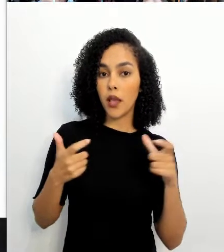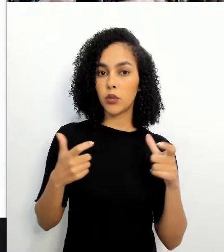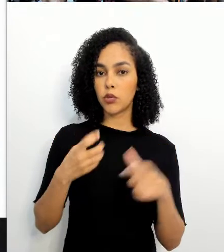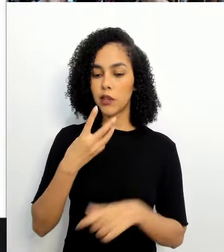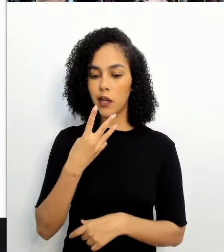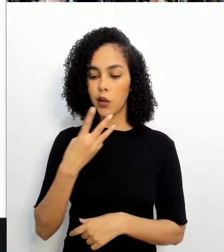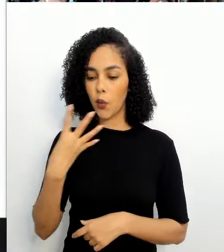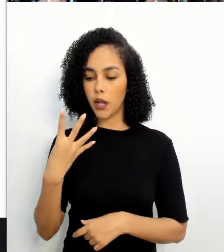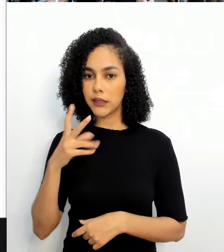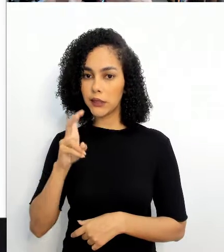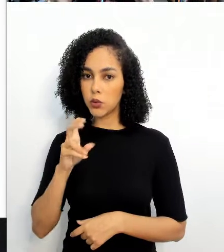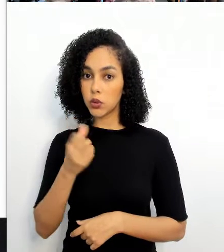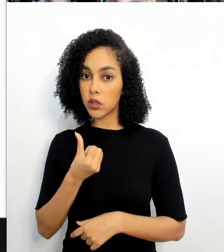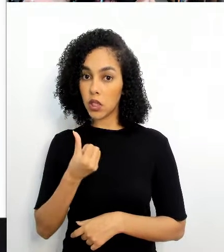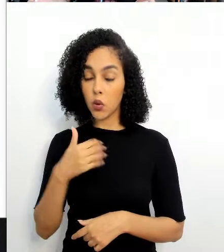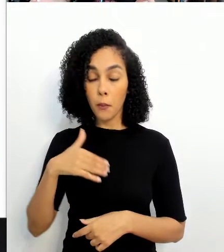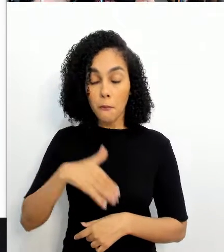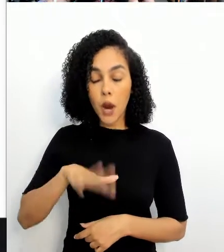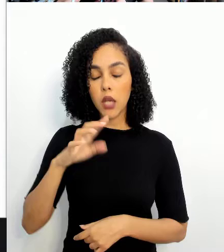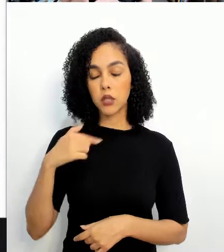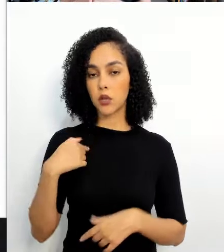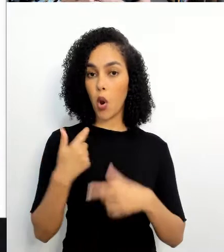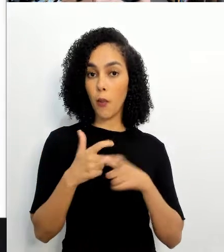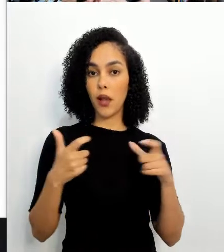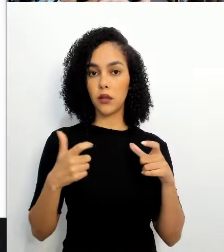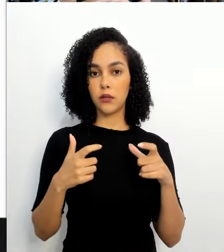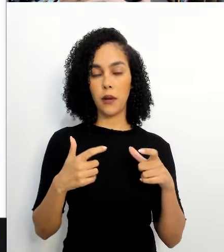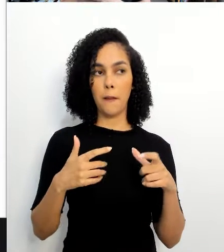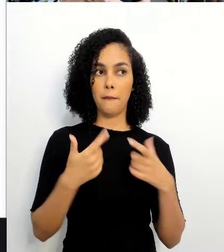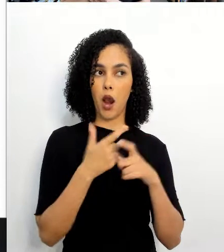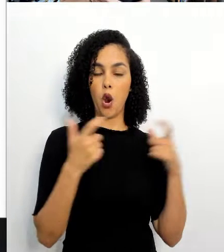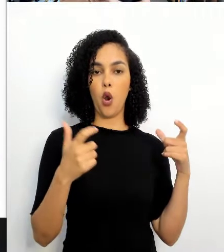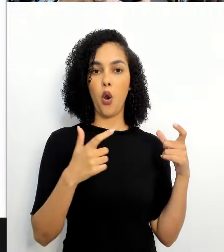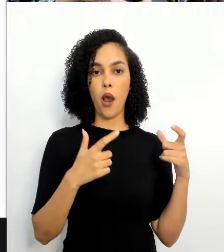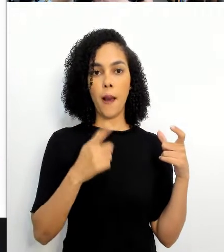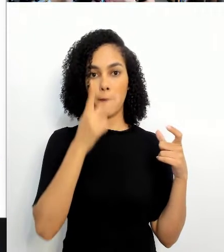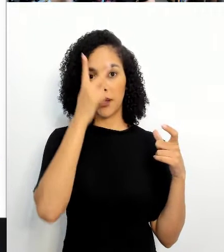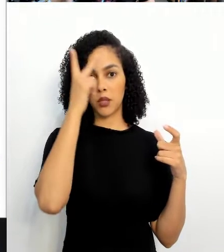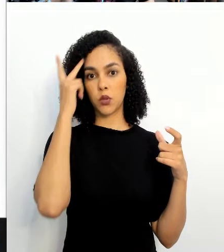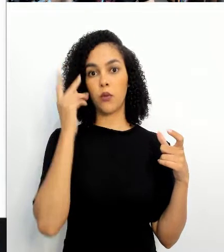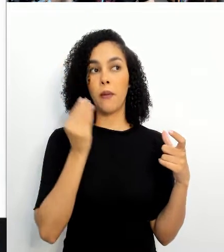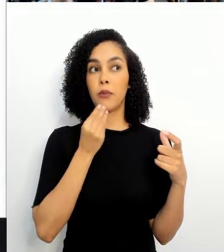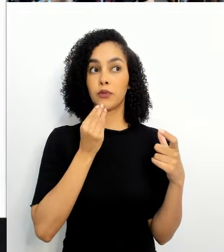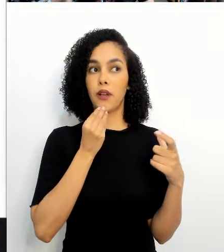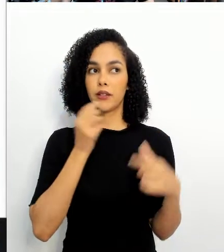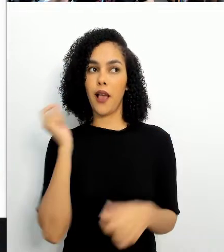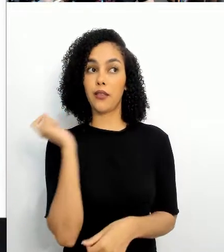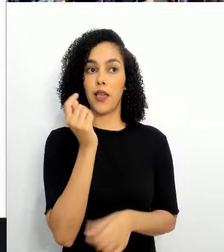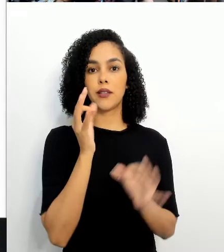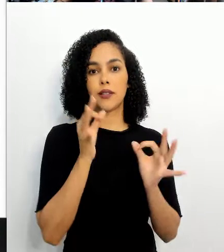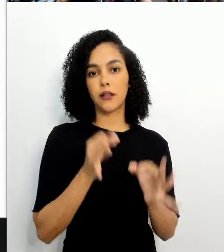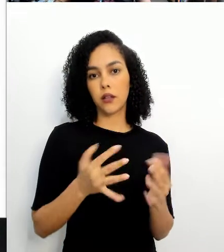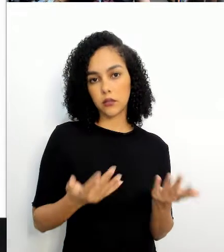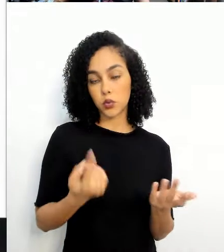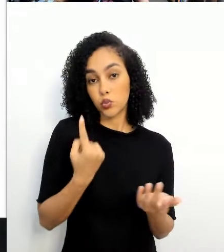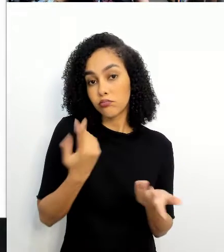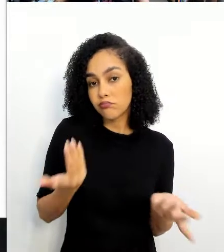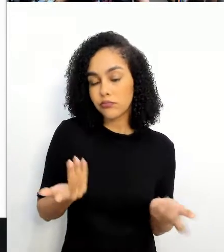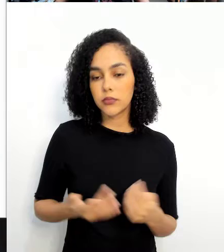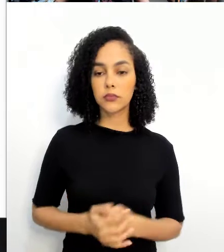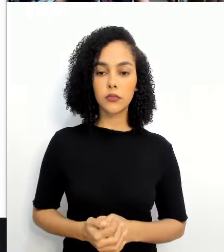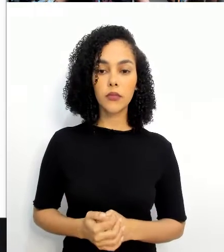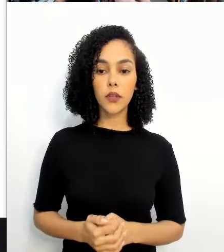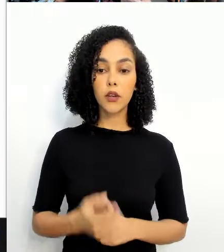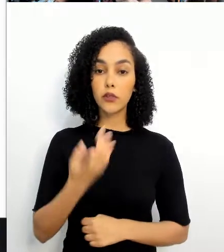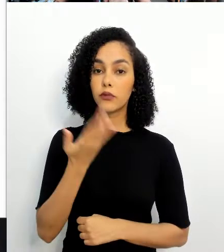4, para 5, para 6, quanto mais eu aumento, maior será a chance do candidato acertar pelo menos um deles, né? Então,